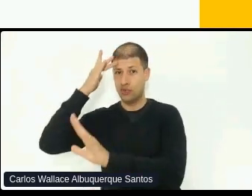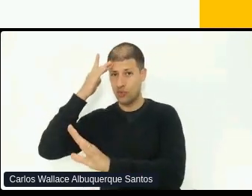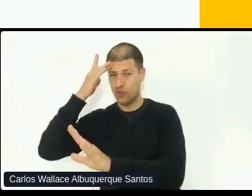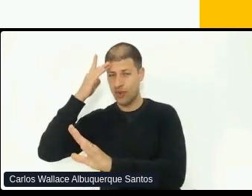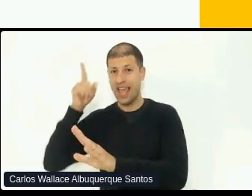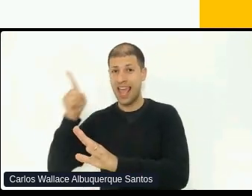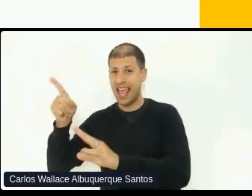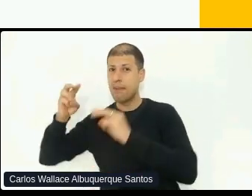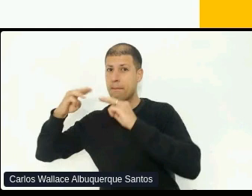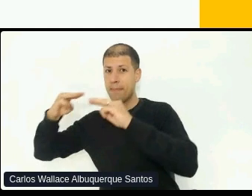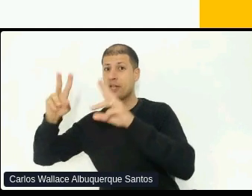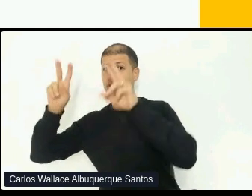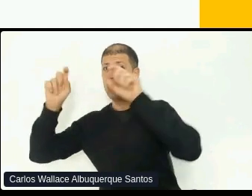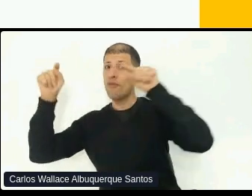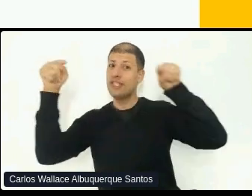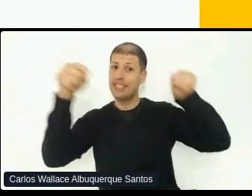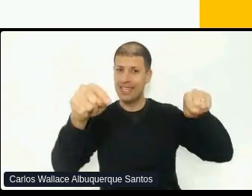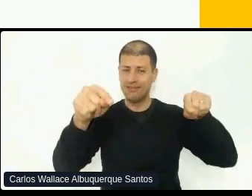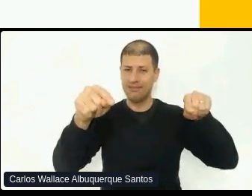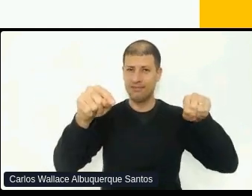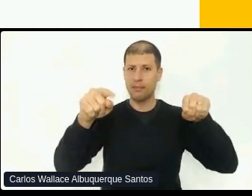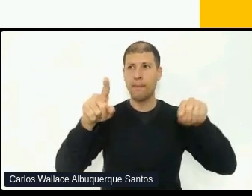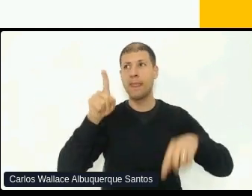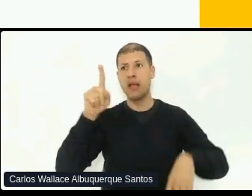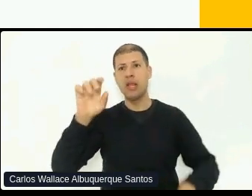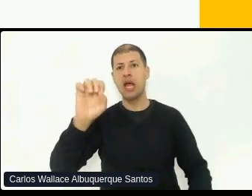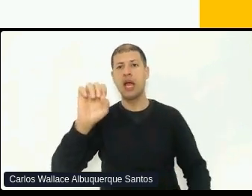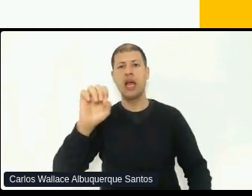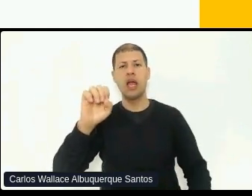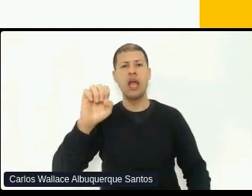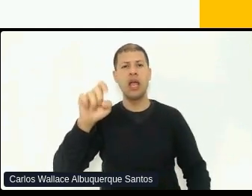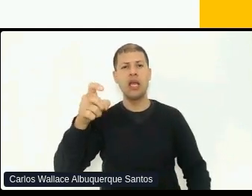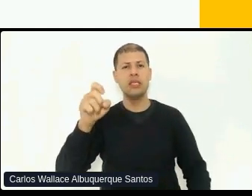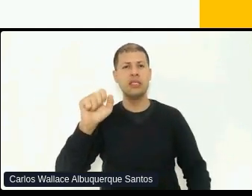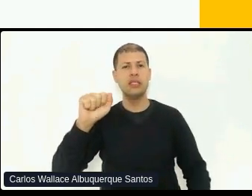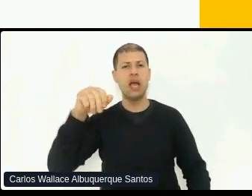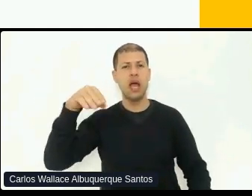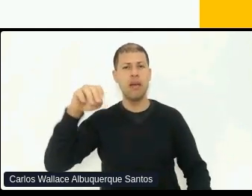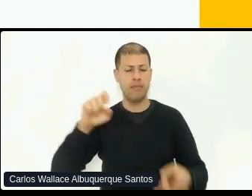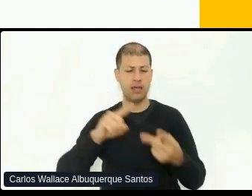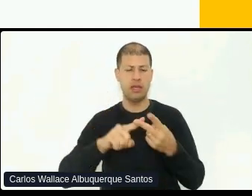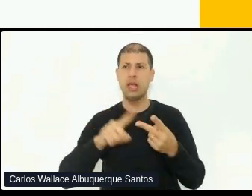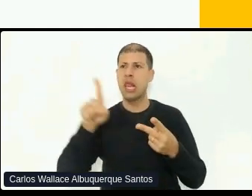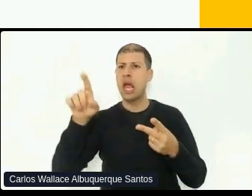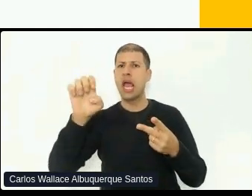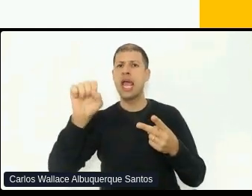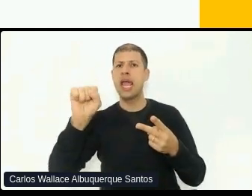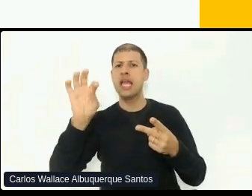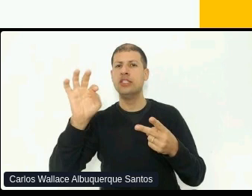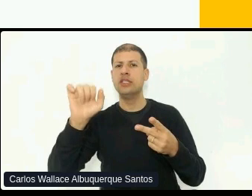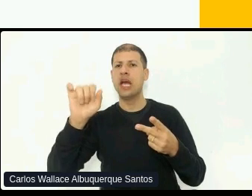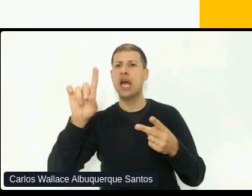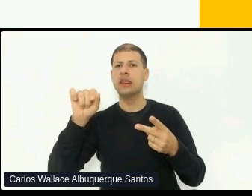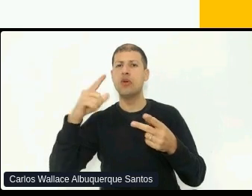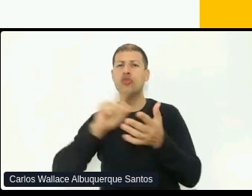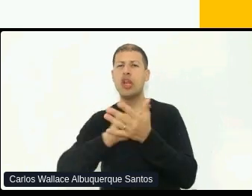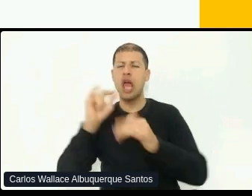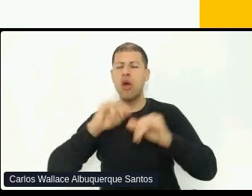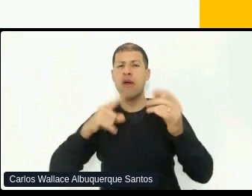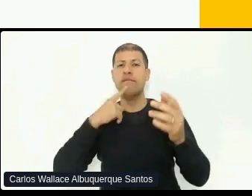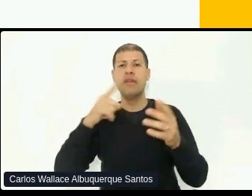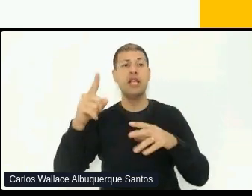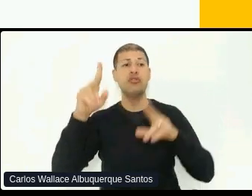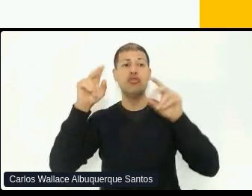saiu na Exame, ou saiu no Estadão, saiu em tal lugar que tal empresa fez tal coisa. Isso é melhor. Né? É